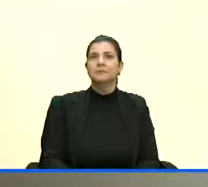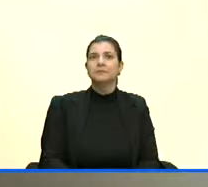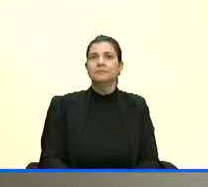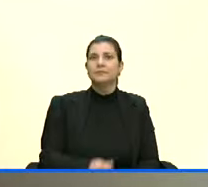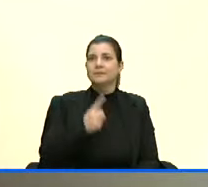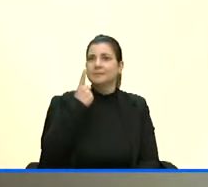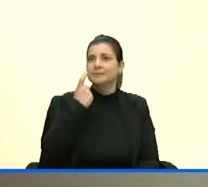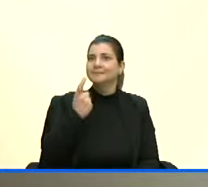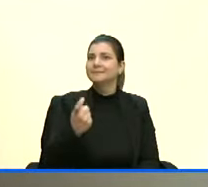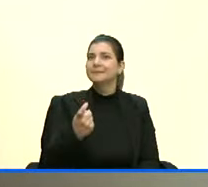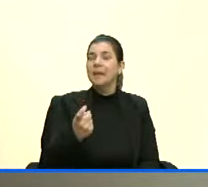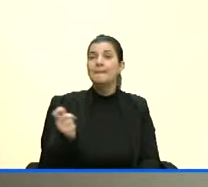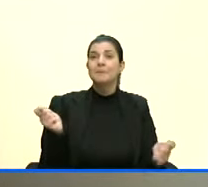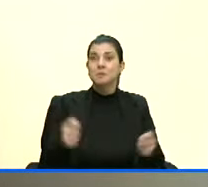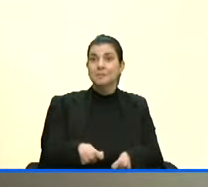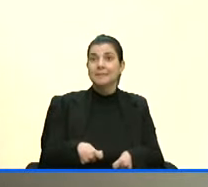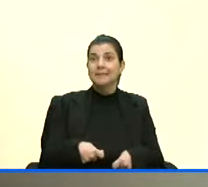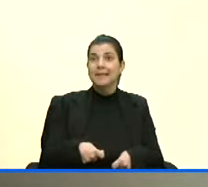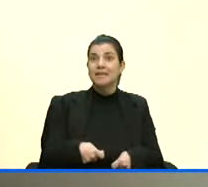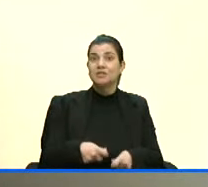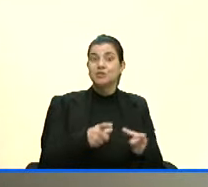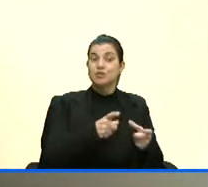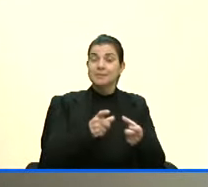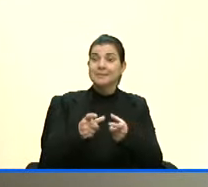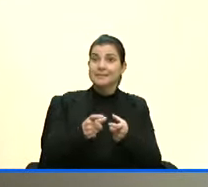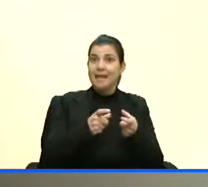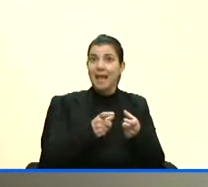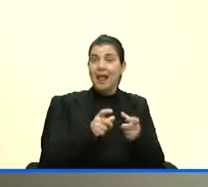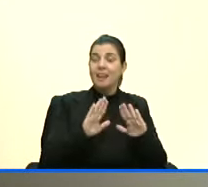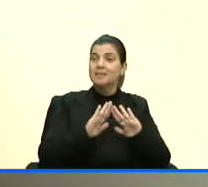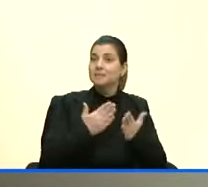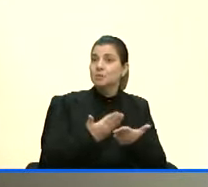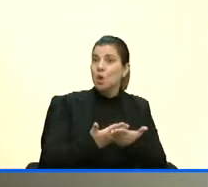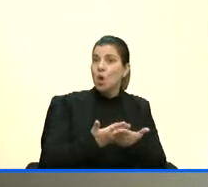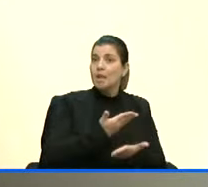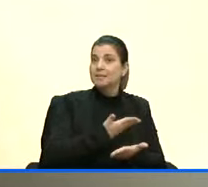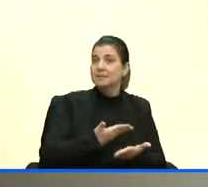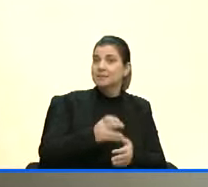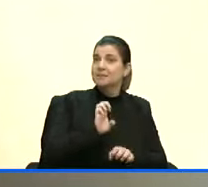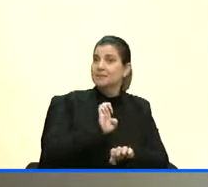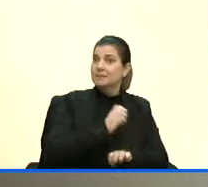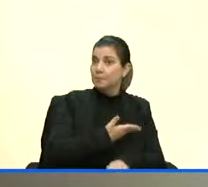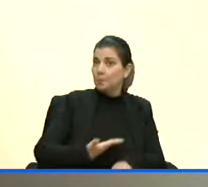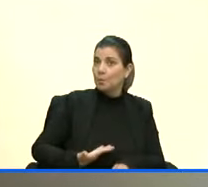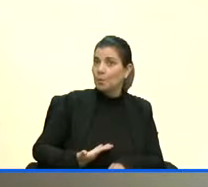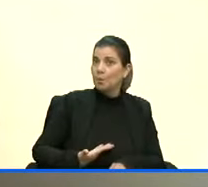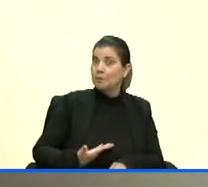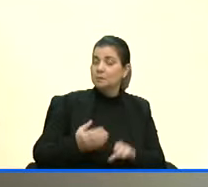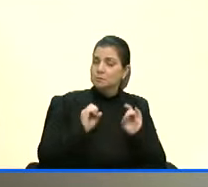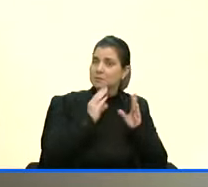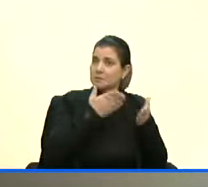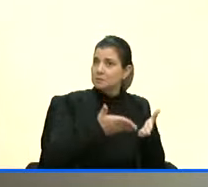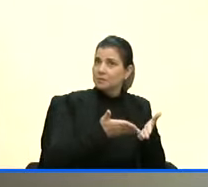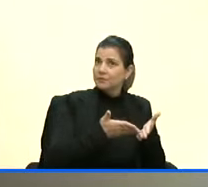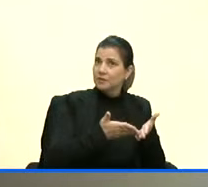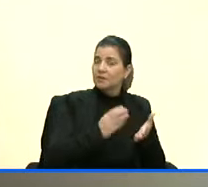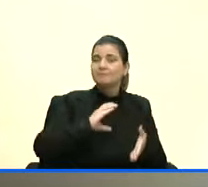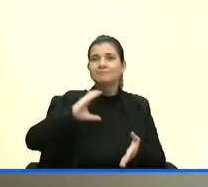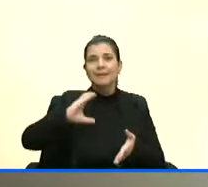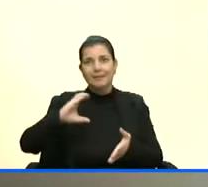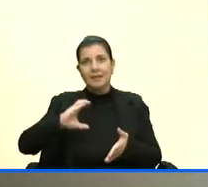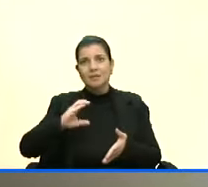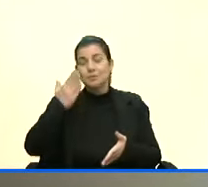questão da possibilidade de salas de escolas estaduais poderem ser destinadas creches. Eu não